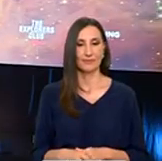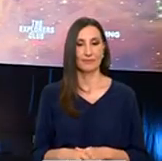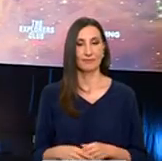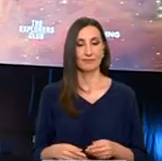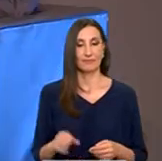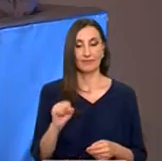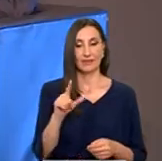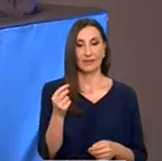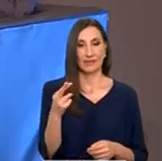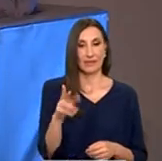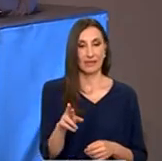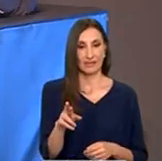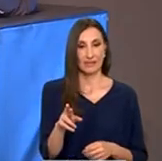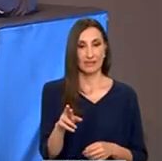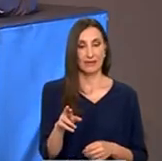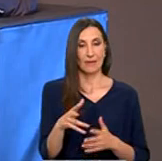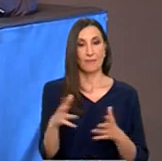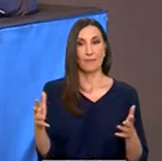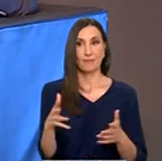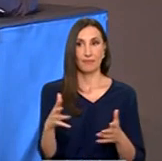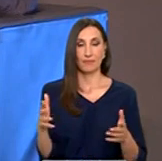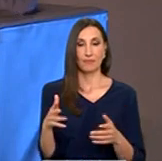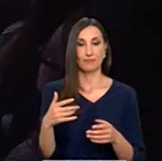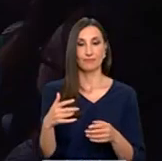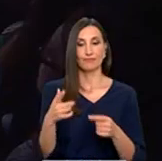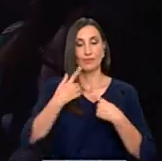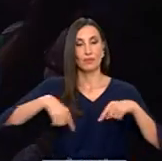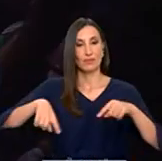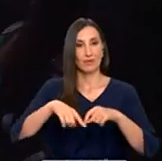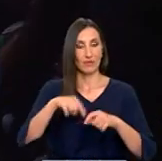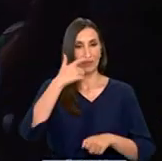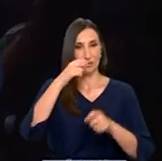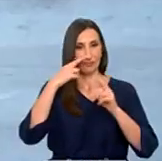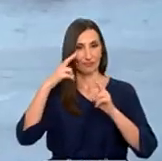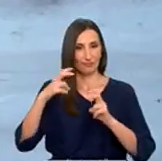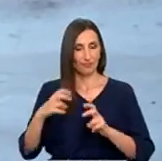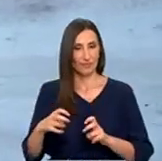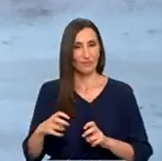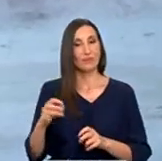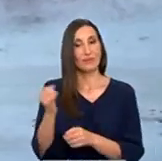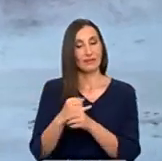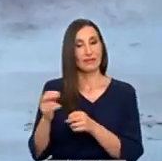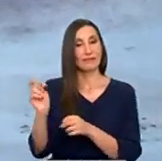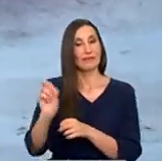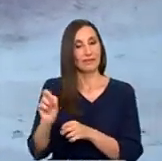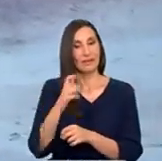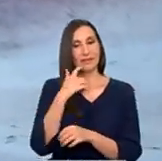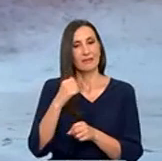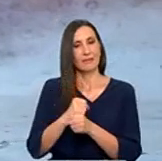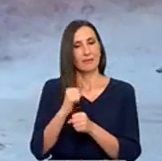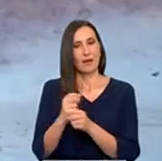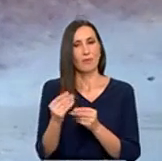Com a GLEC Summit, a maior cimeira do mundo de exploradores, chegou também à Ilha Terceira o anúncio de uma missão há